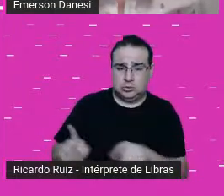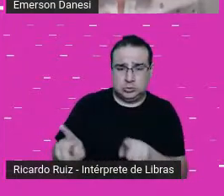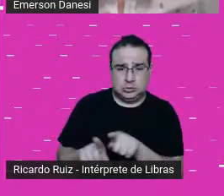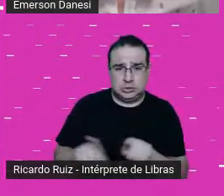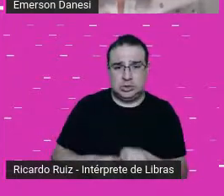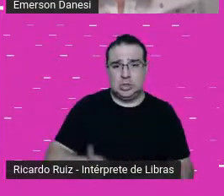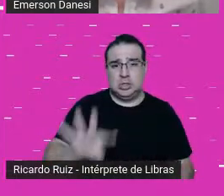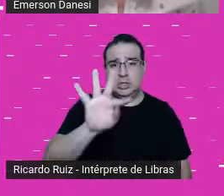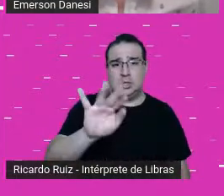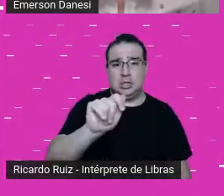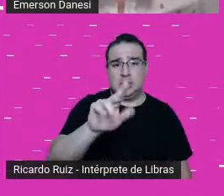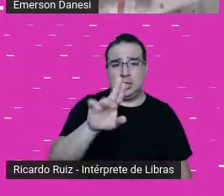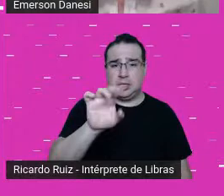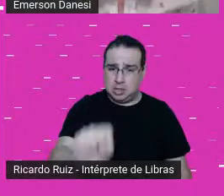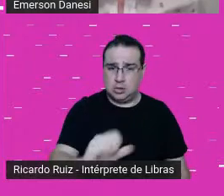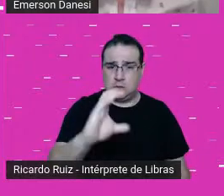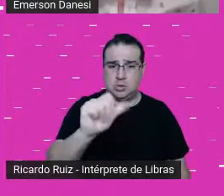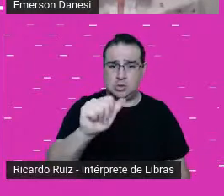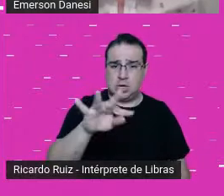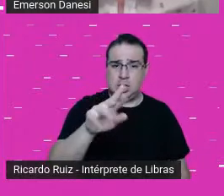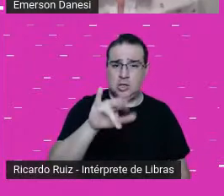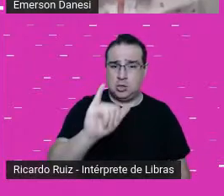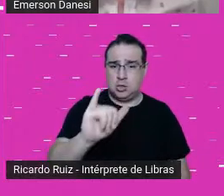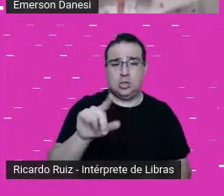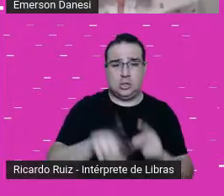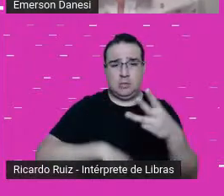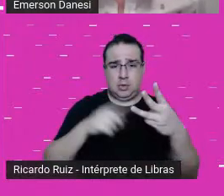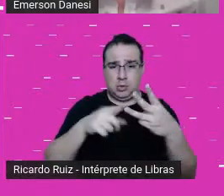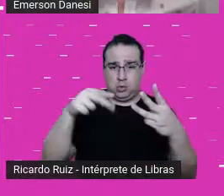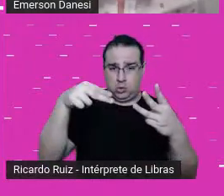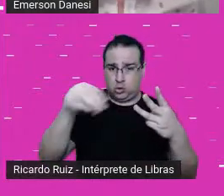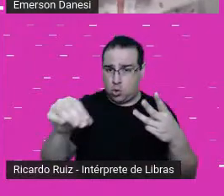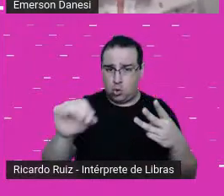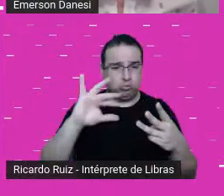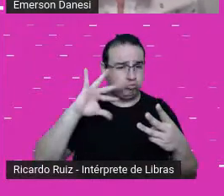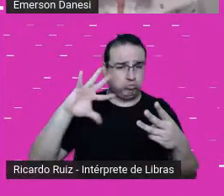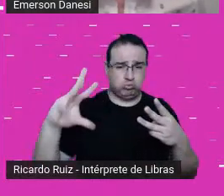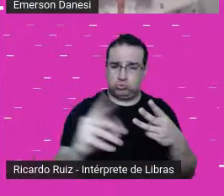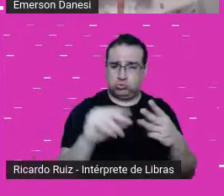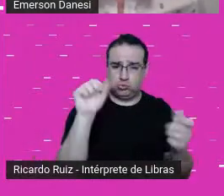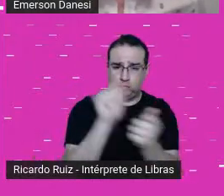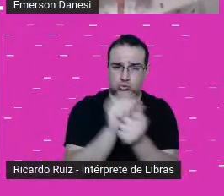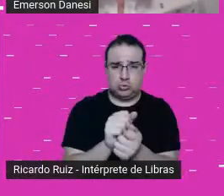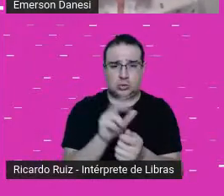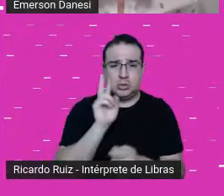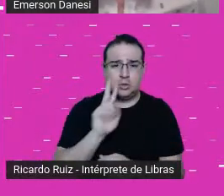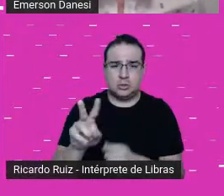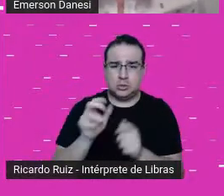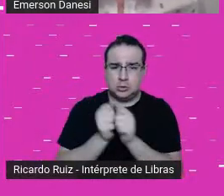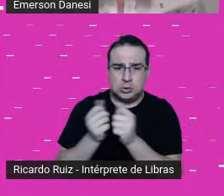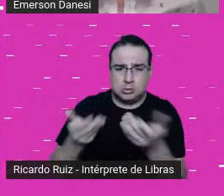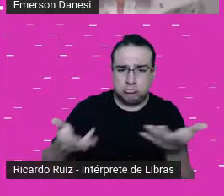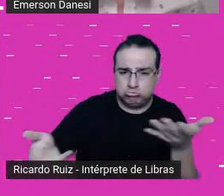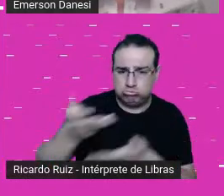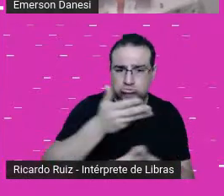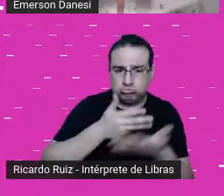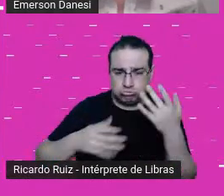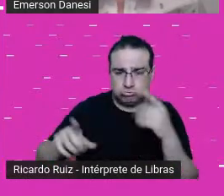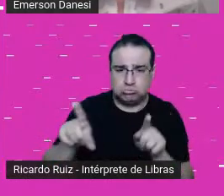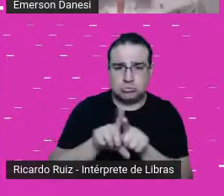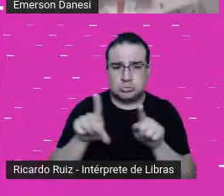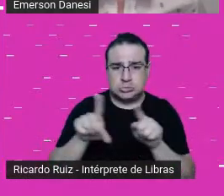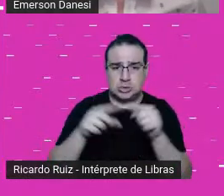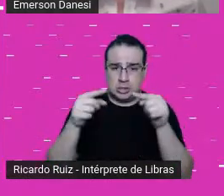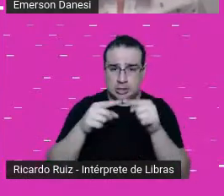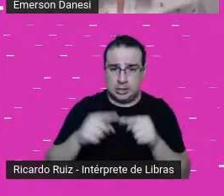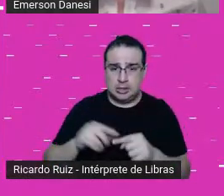Kantor e o No, e tudo isso, assim, era isso que a gente ficava circulando o tempo todo. Então,